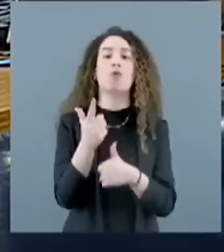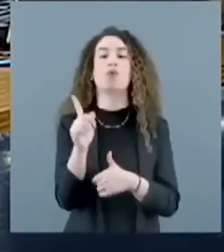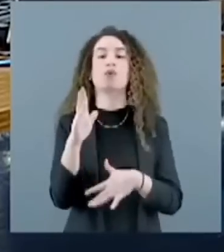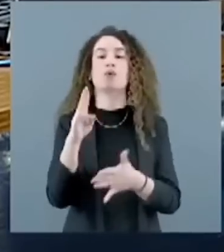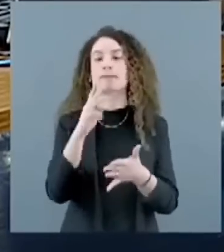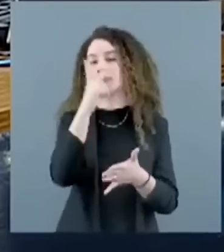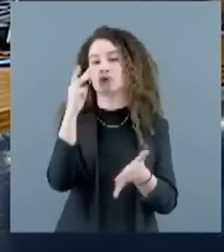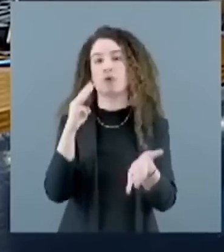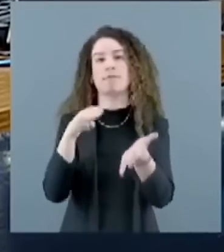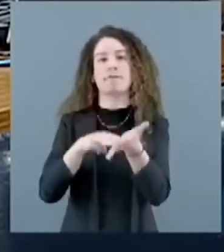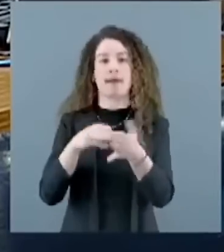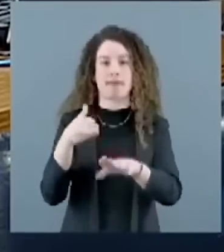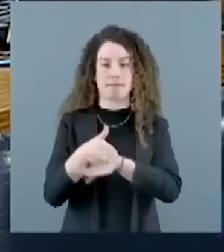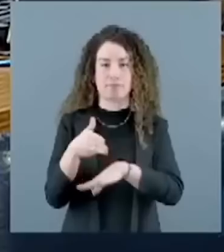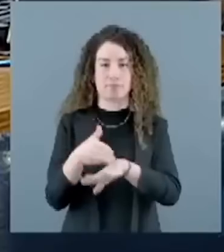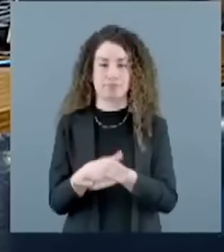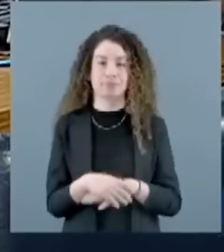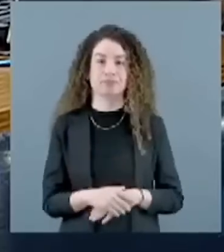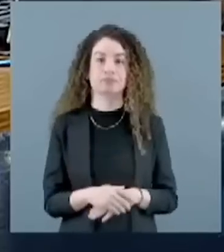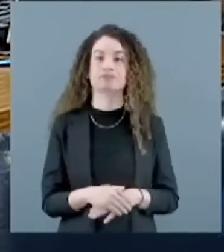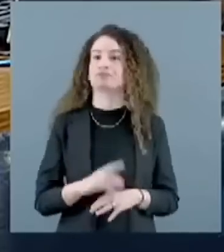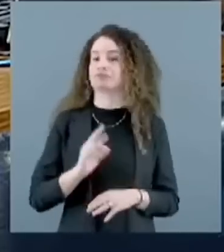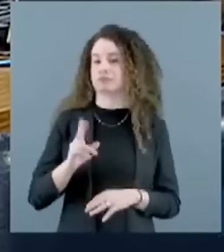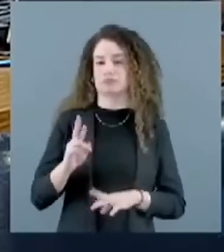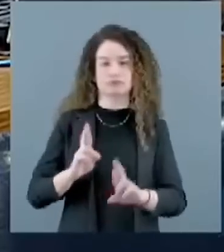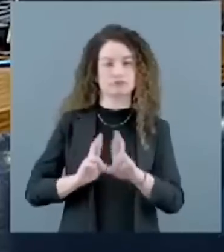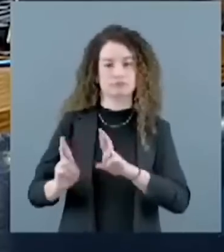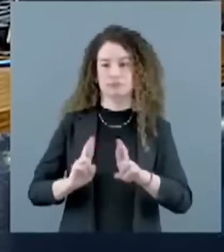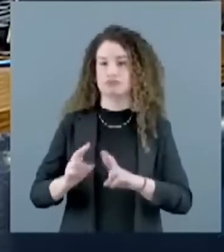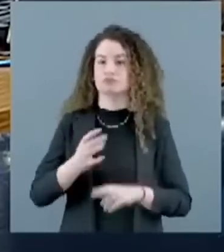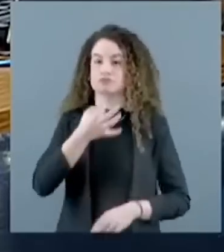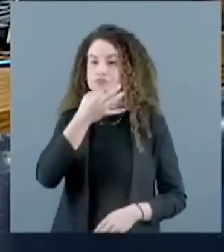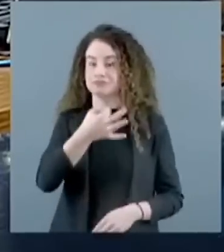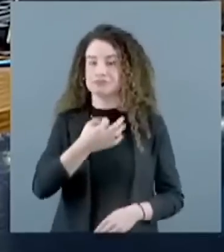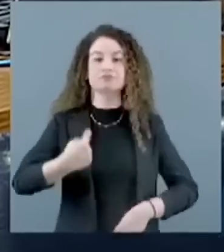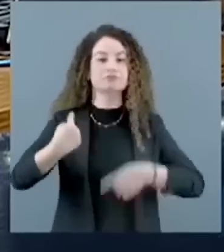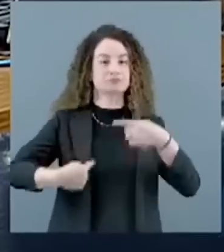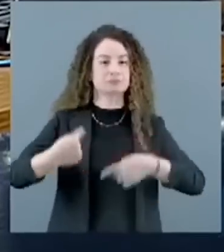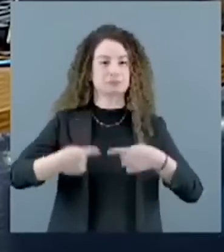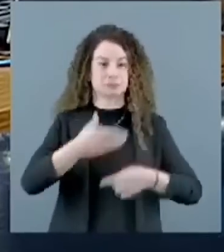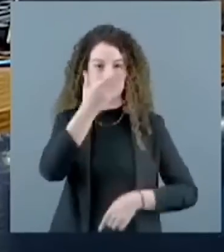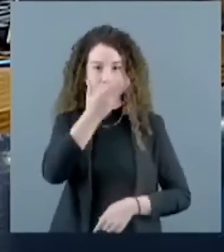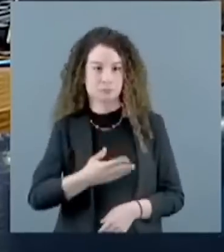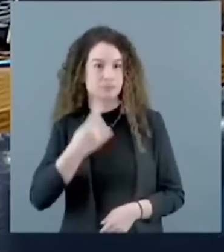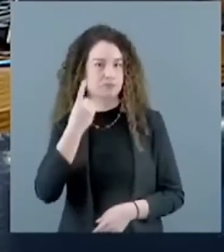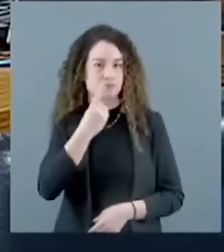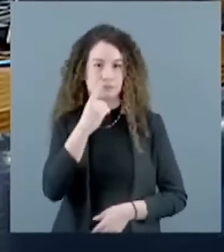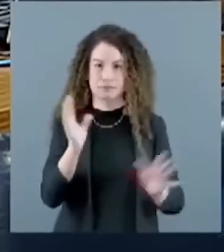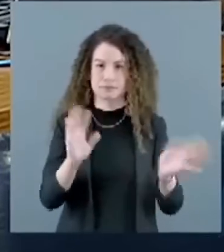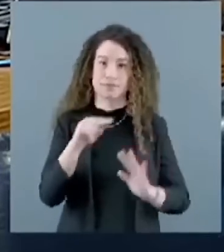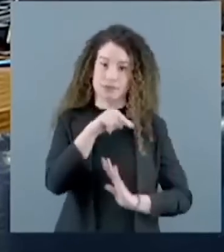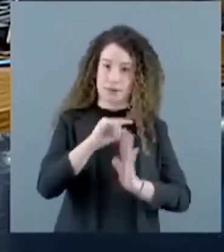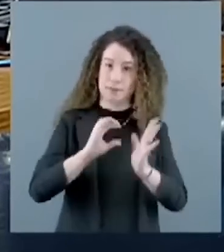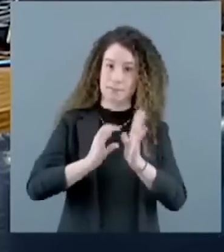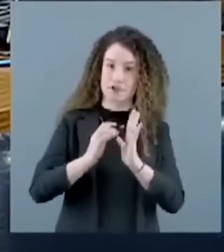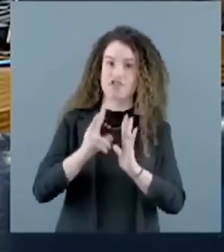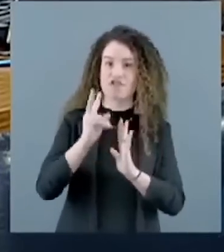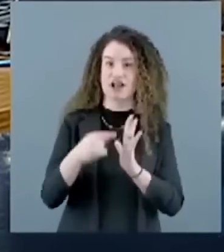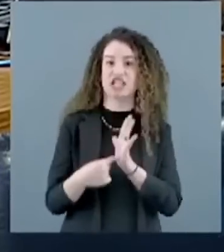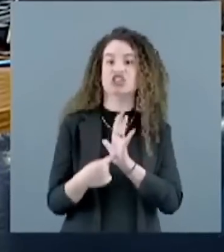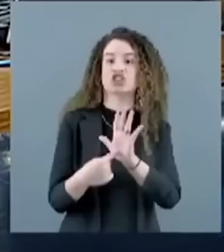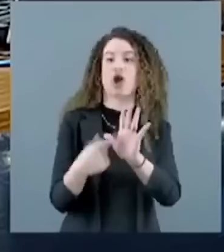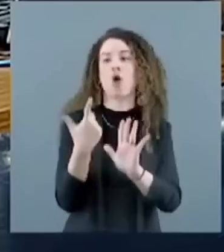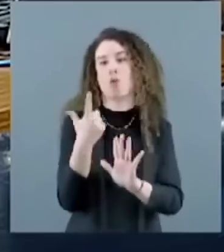aqui nenhuma relação com a opinião política do deputado, tanto que o seu partido indicará um outro.